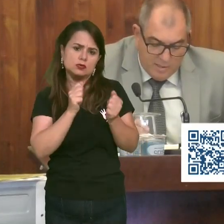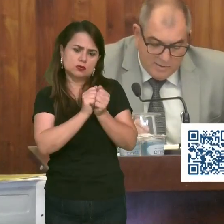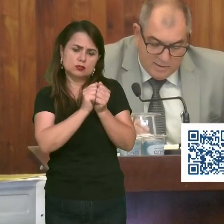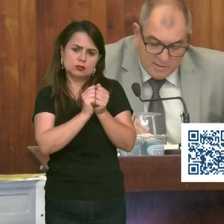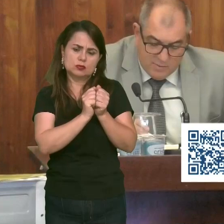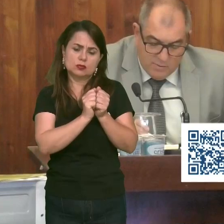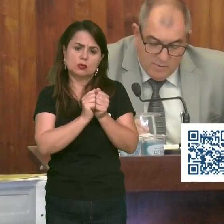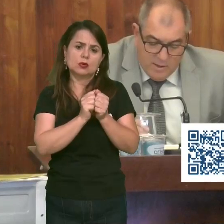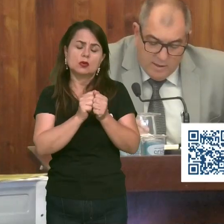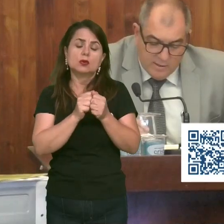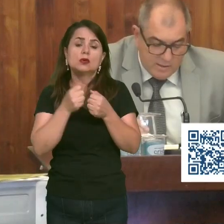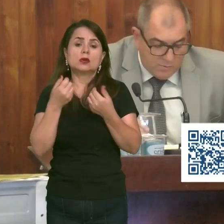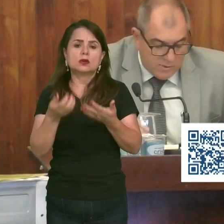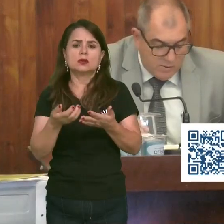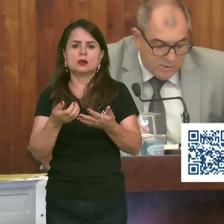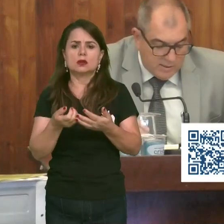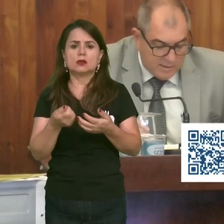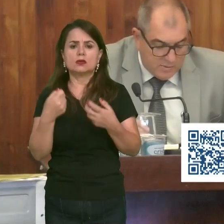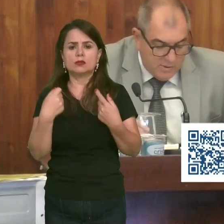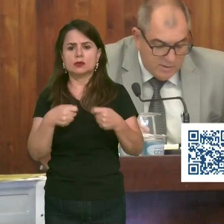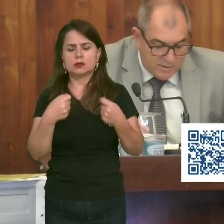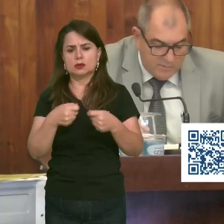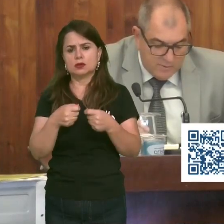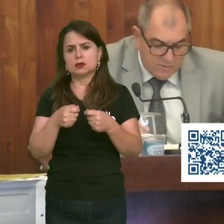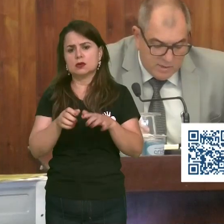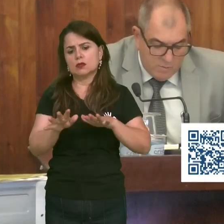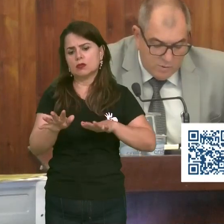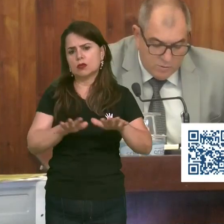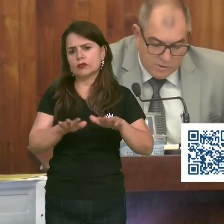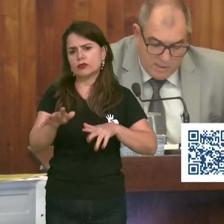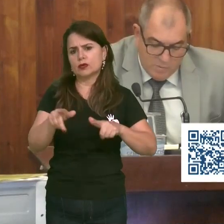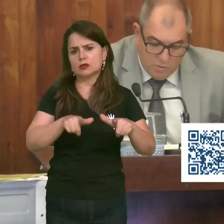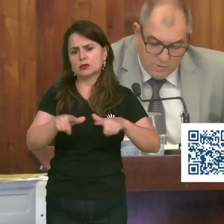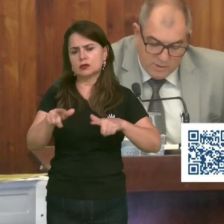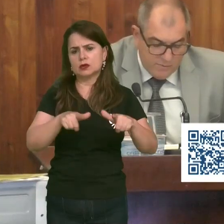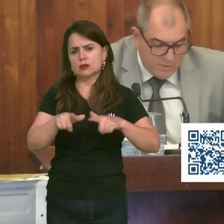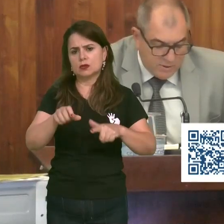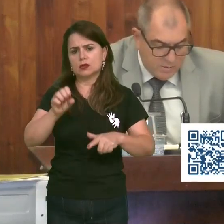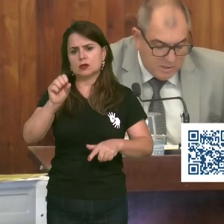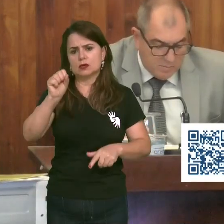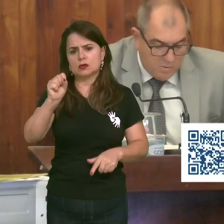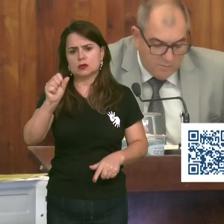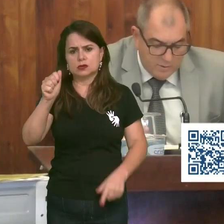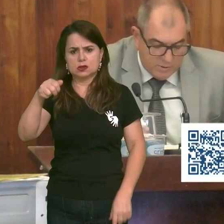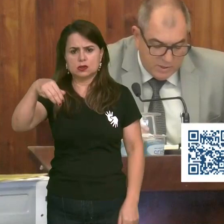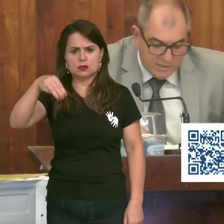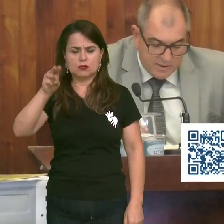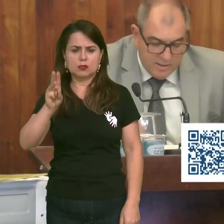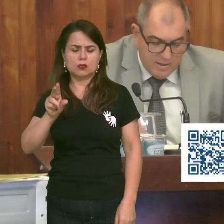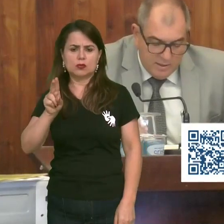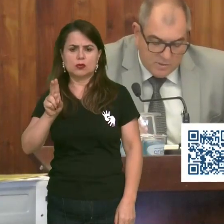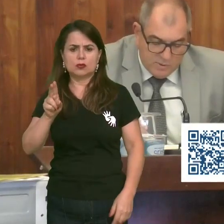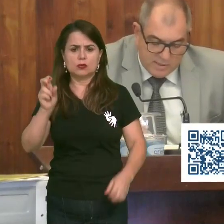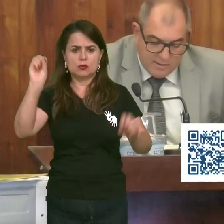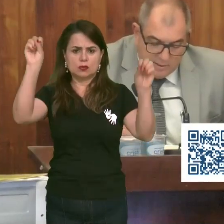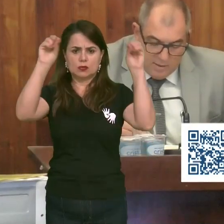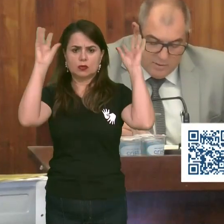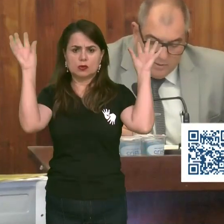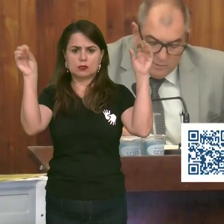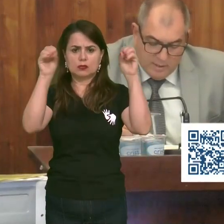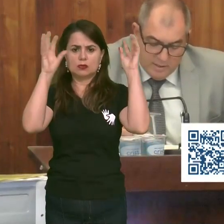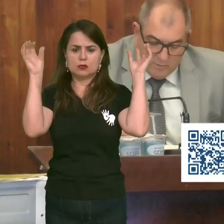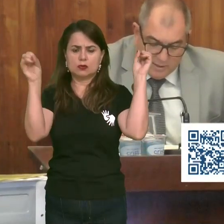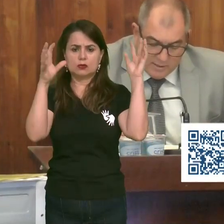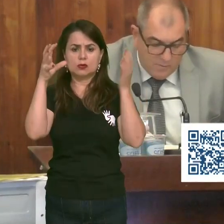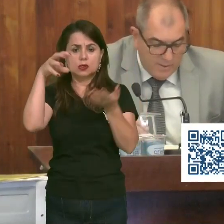gerenciamento ou penalização e execução das ações e Serviços de Saúde do SAMU serviço de atendimento móvel de urgência e sua Central